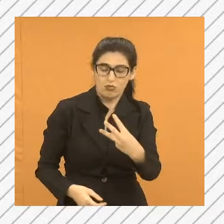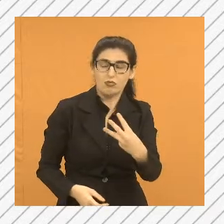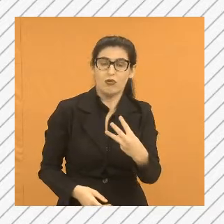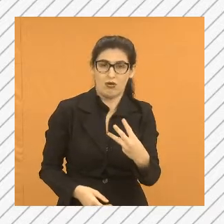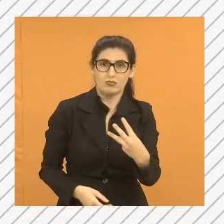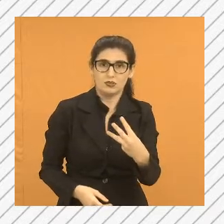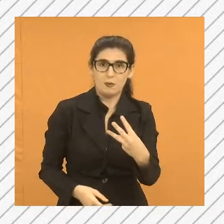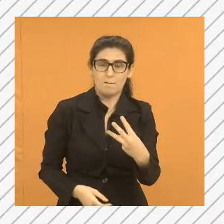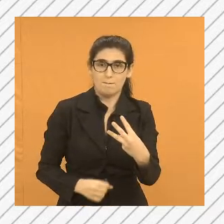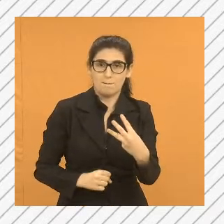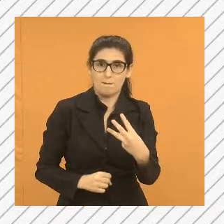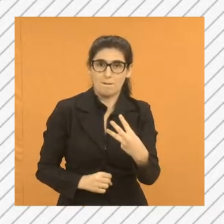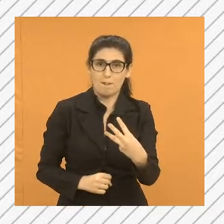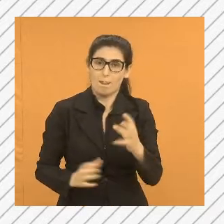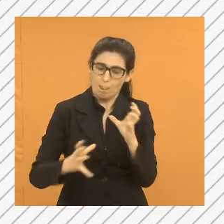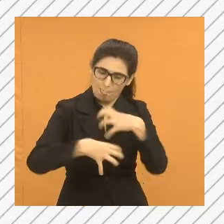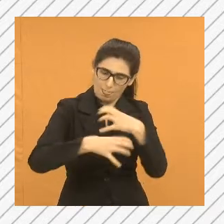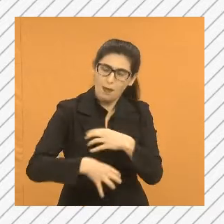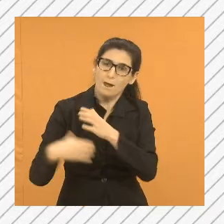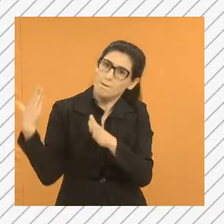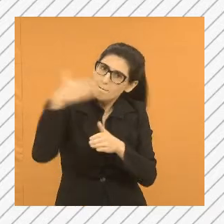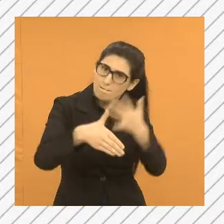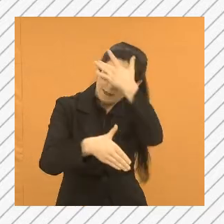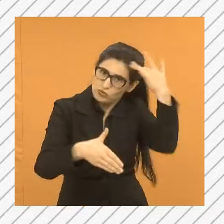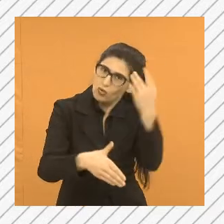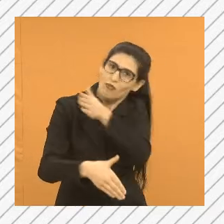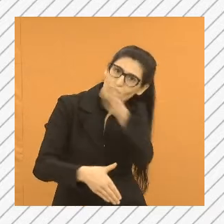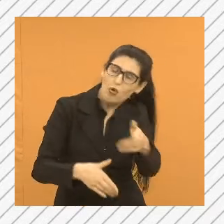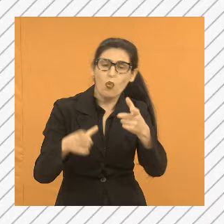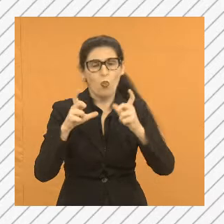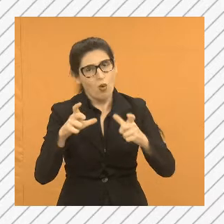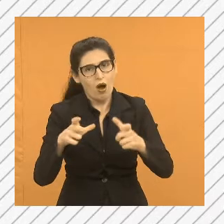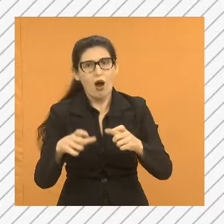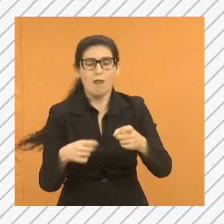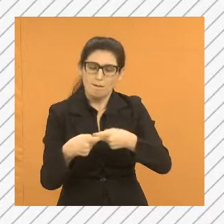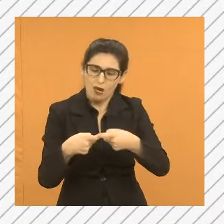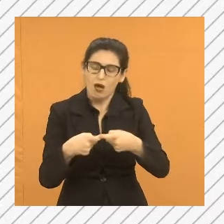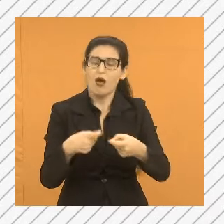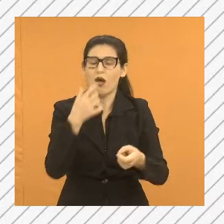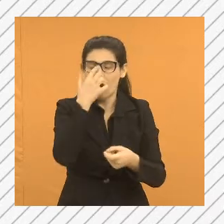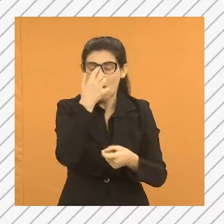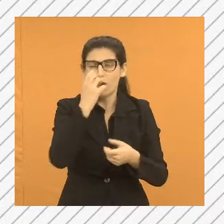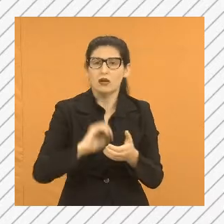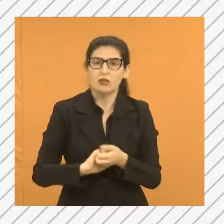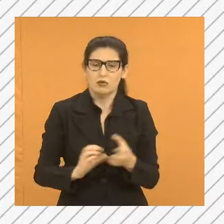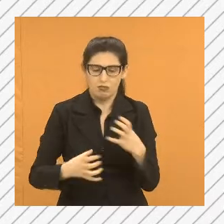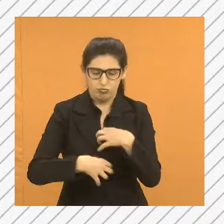28.043 consultas realizadas, atendimentos realizados